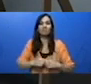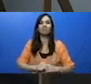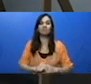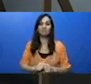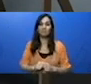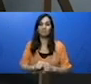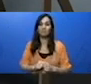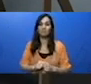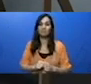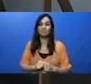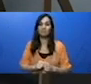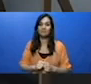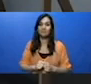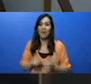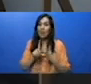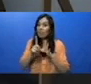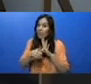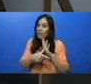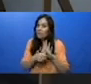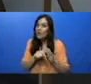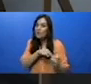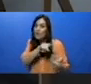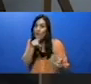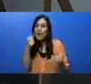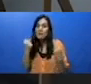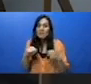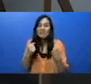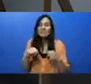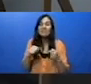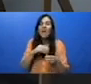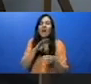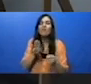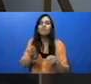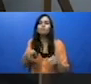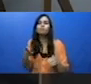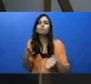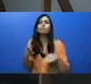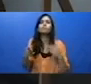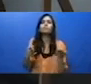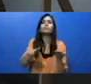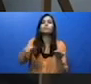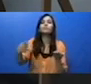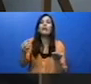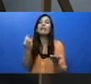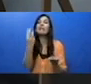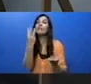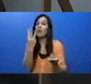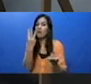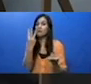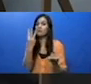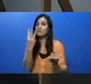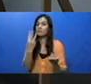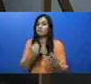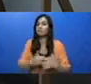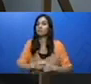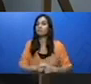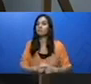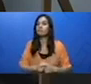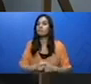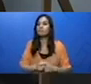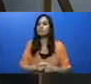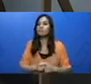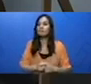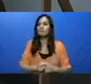misturar. Aí depois, vocês vão precisar virar 3 fichas. Digamos que eu peguei aqui, ó, o